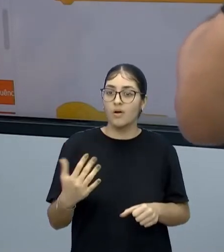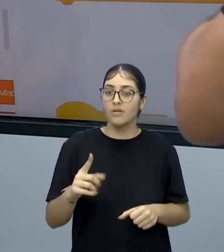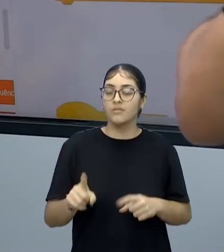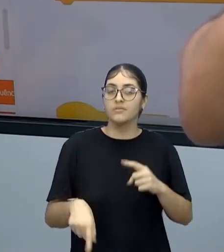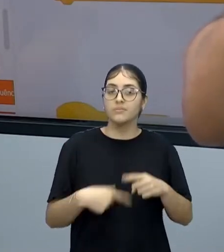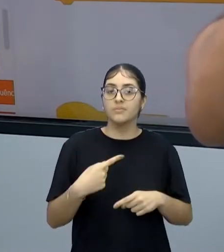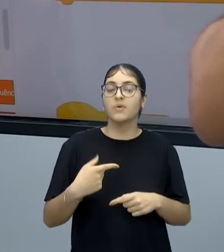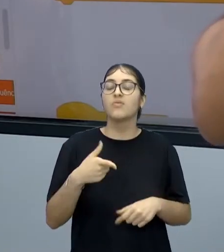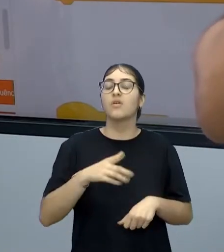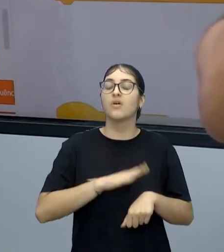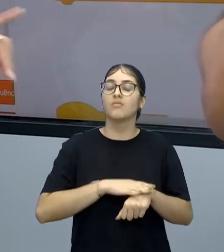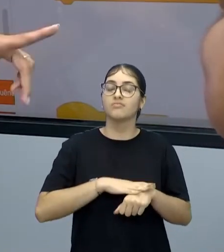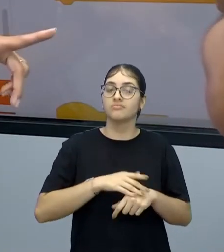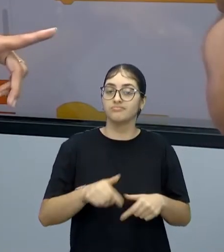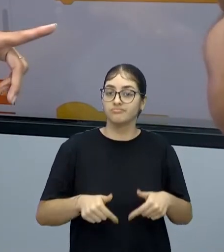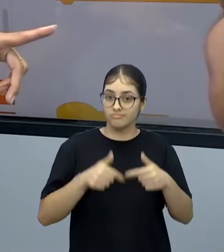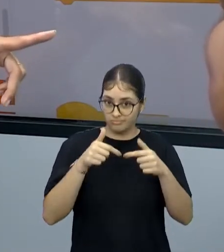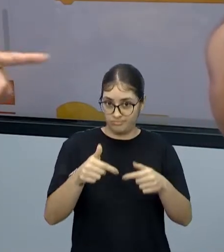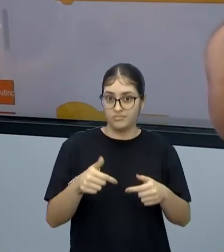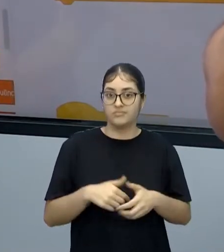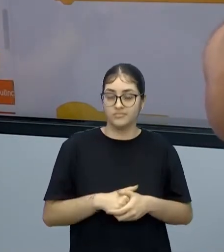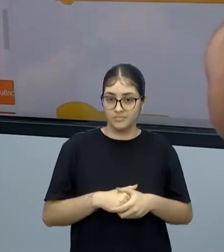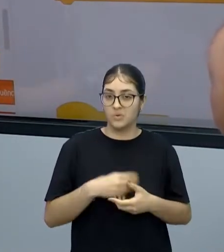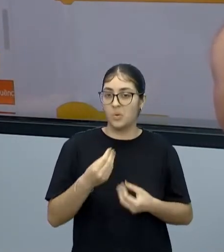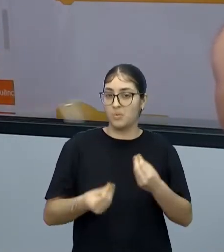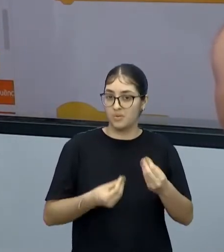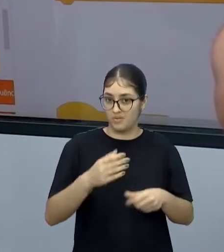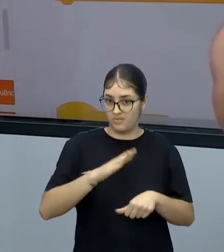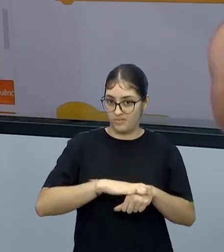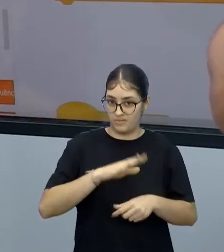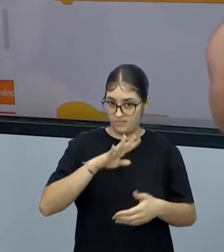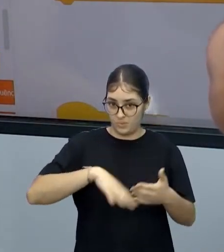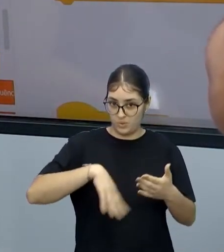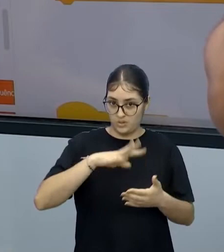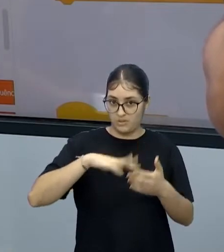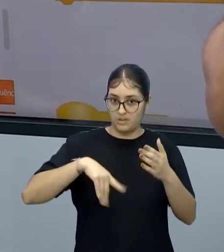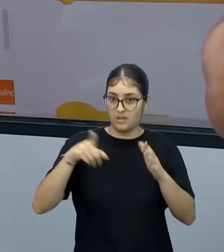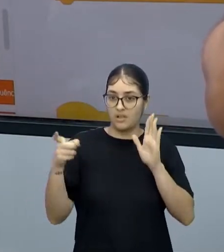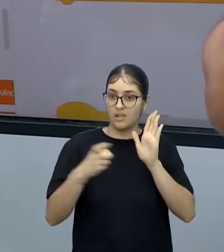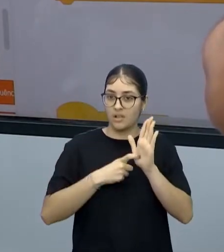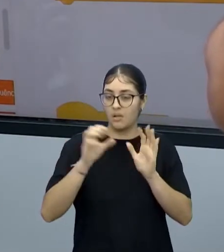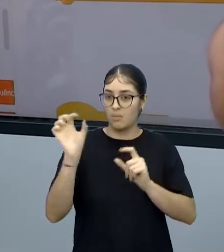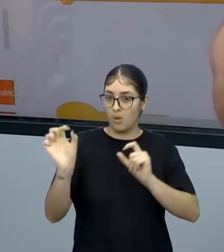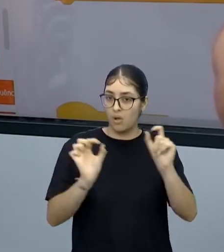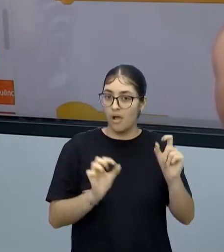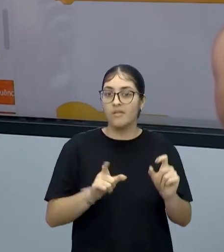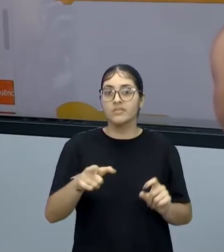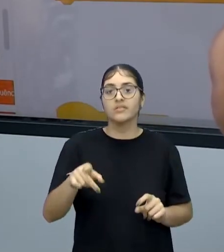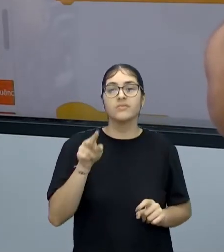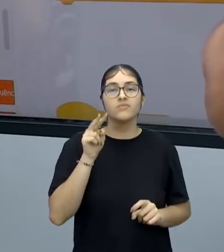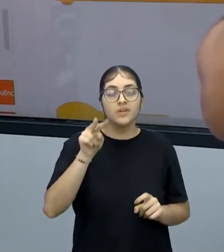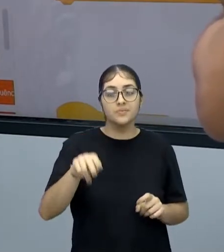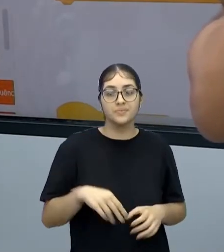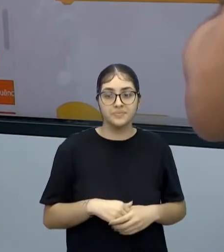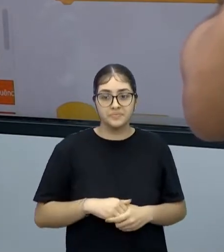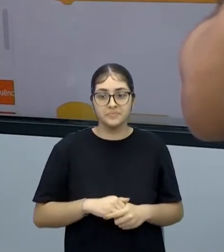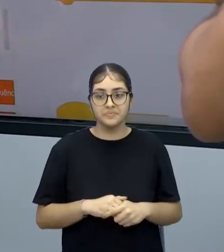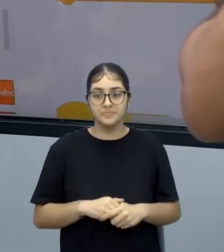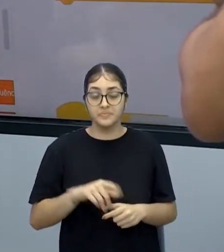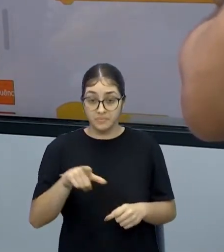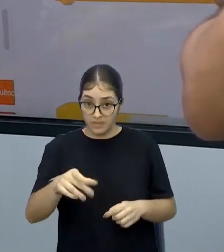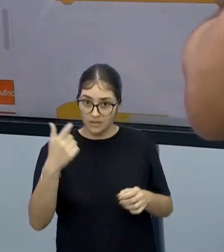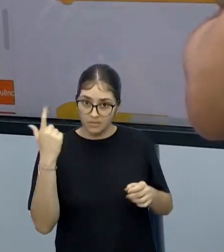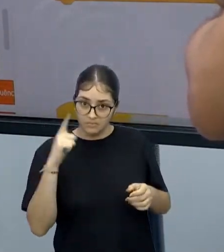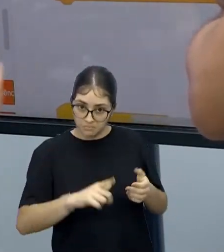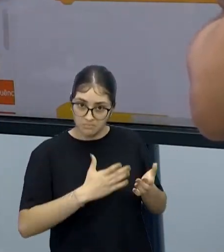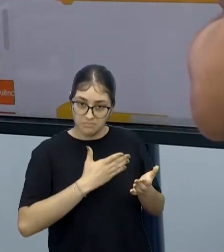vez de jogar, que é fora da programação. O que você vai fazer? Você vai clicar na bolinha, as cores que você tá vendo. Exatamente. Se você